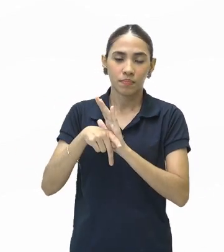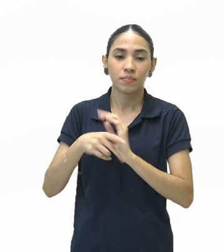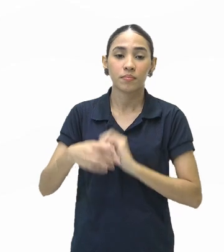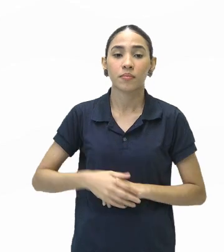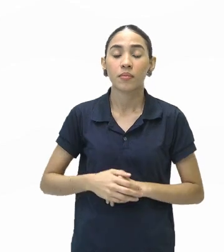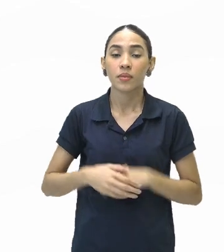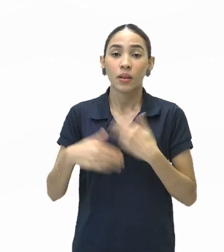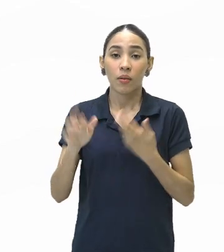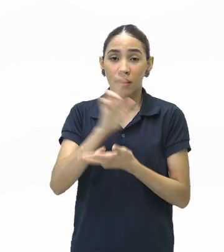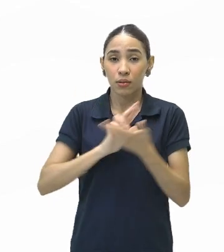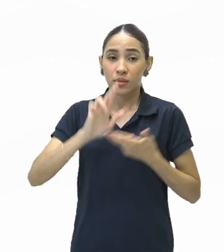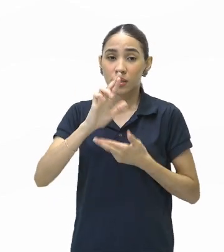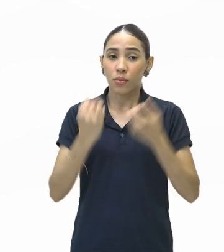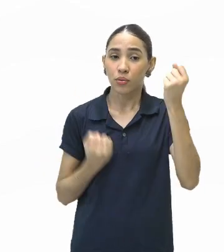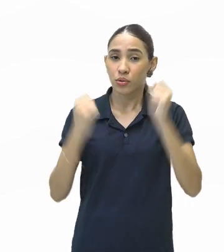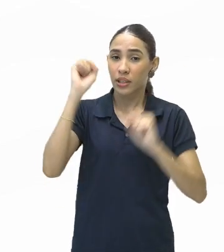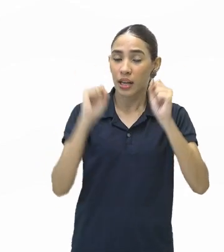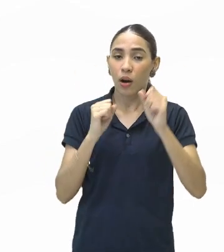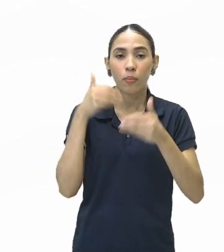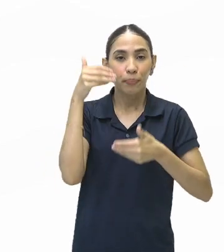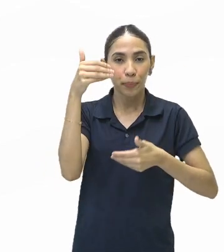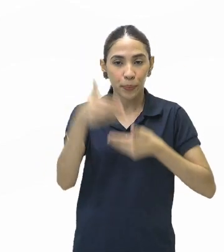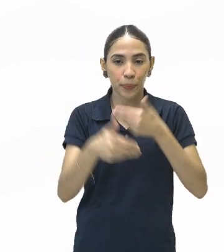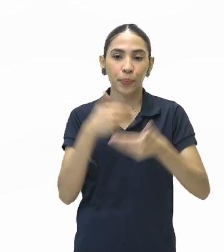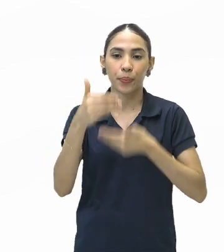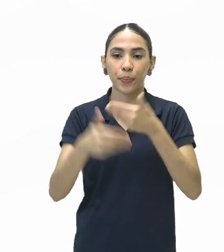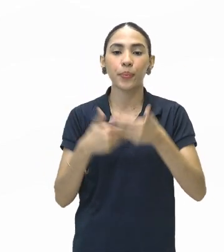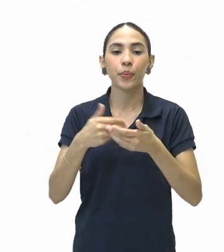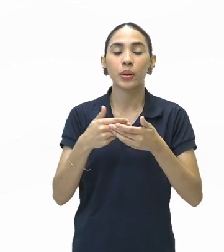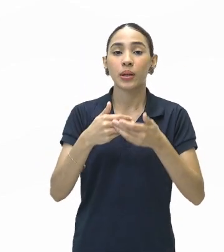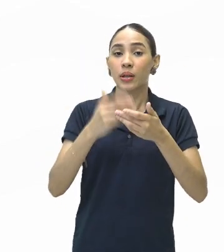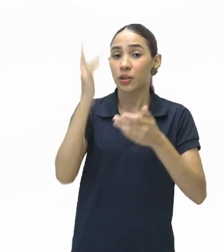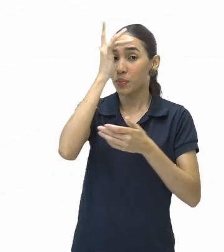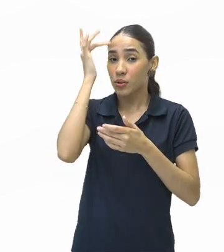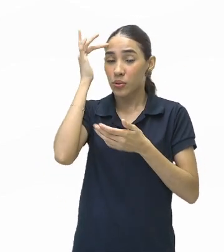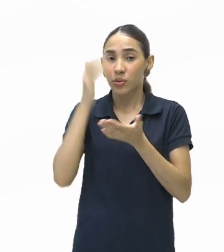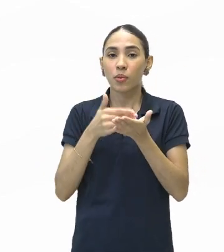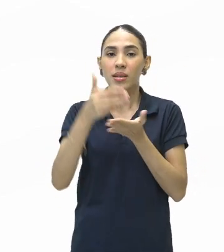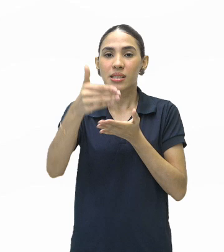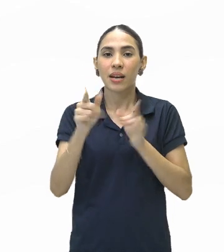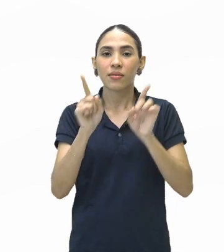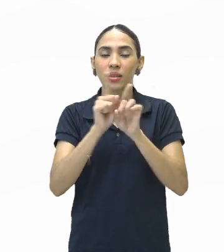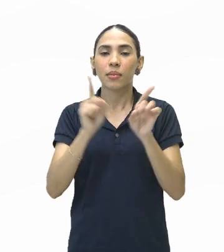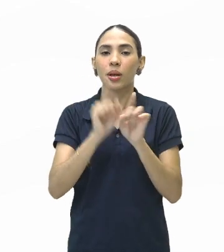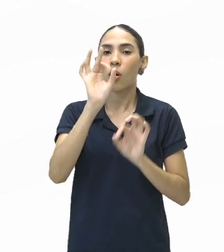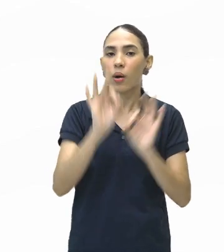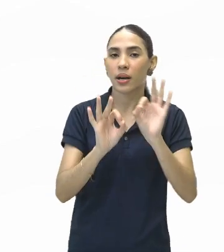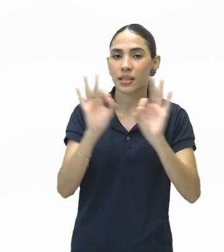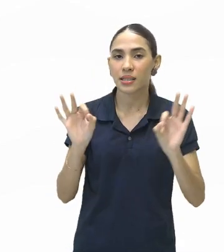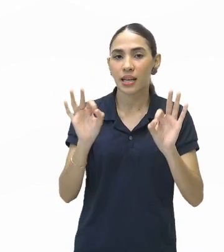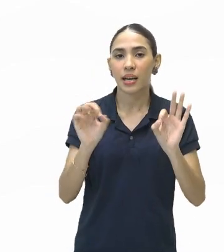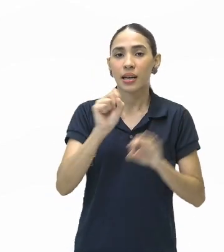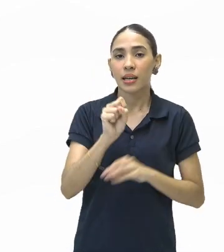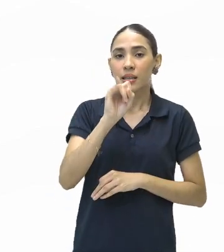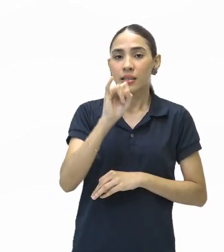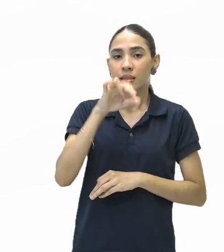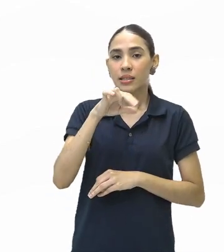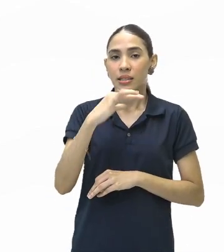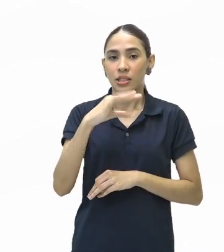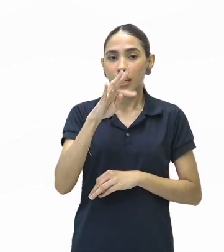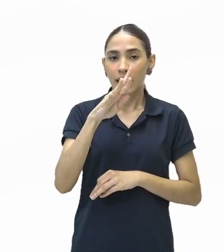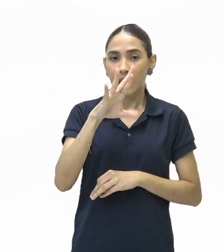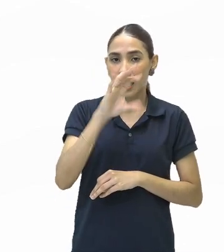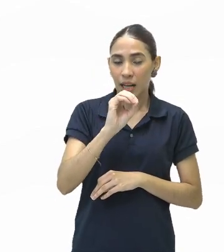a Revolução Industrial avançava, esses trabalhadores começaram a se organizar em sindicatos e